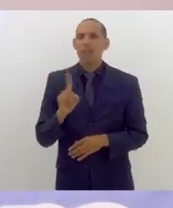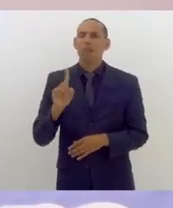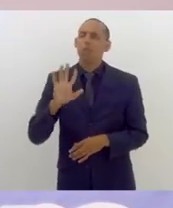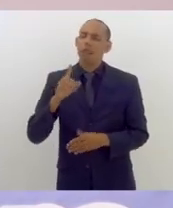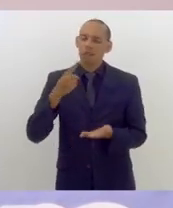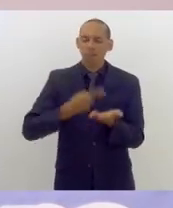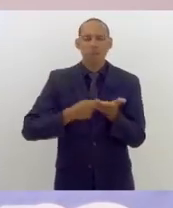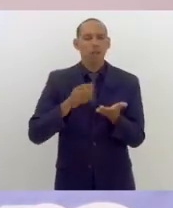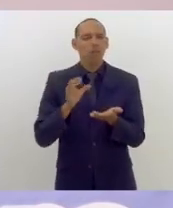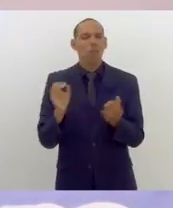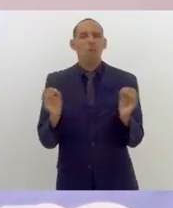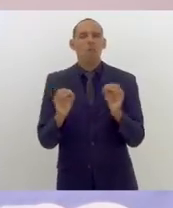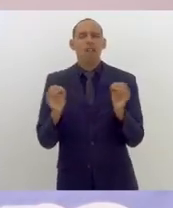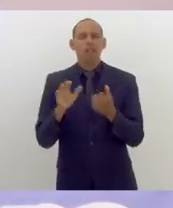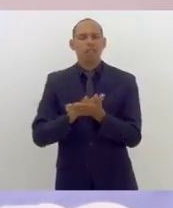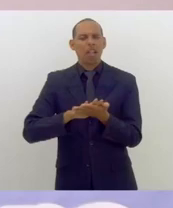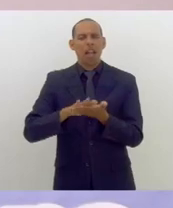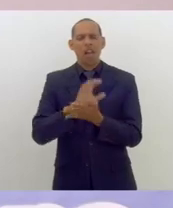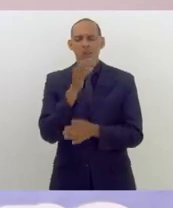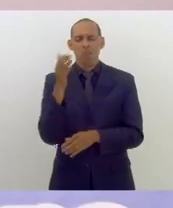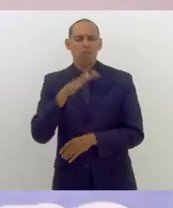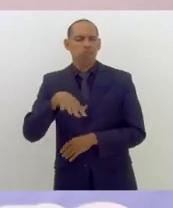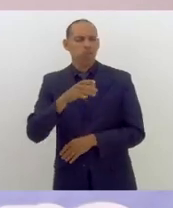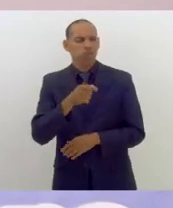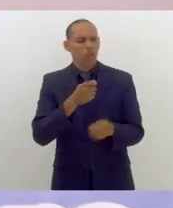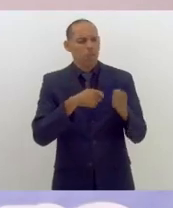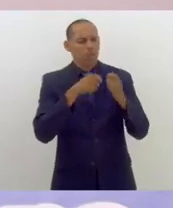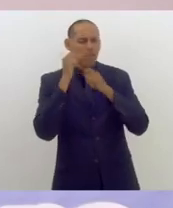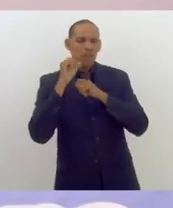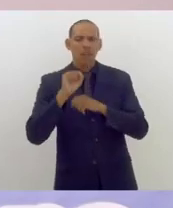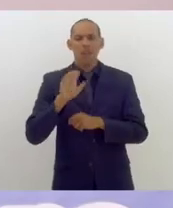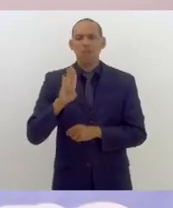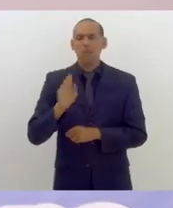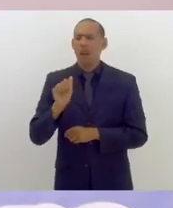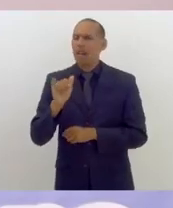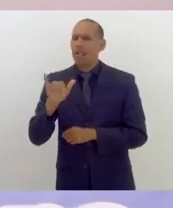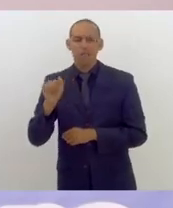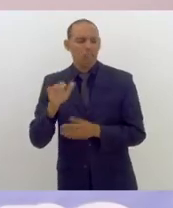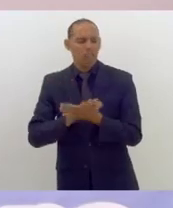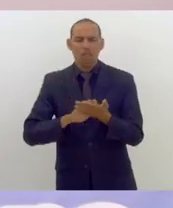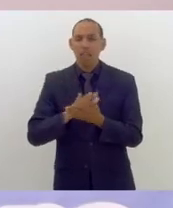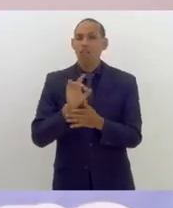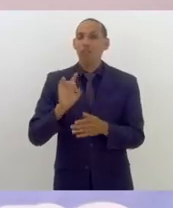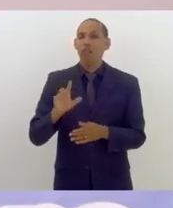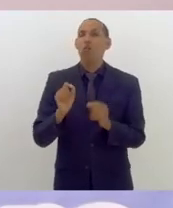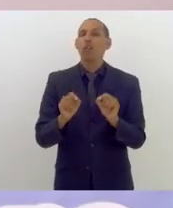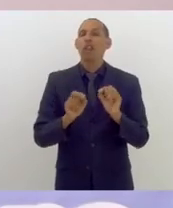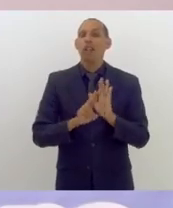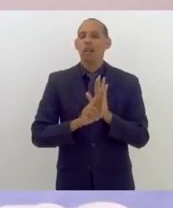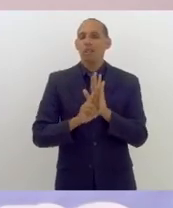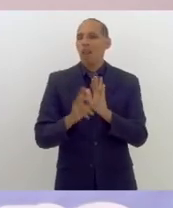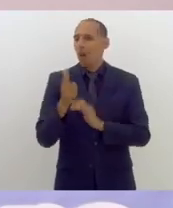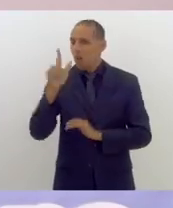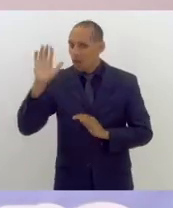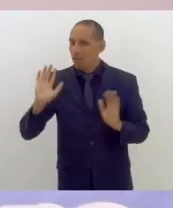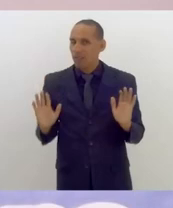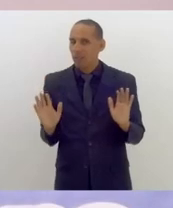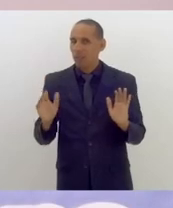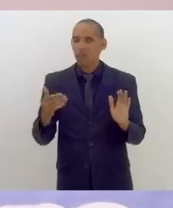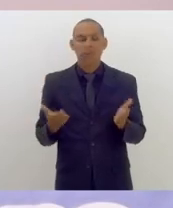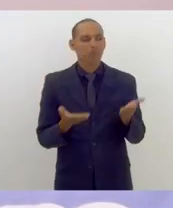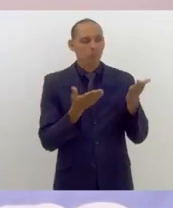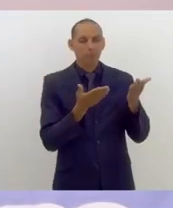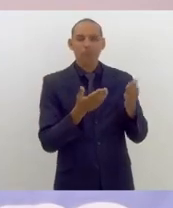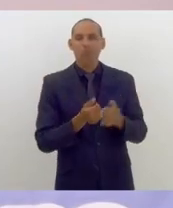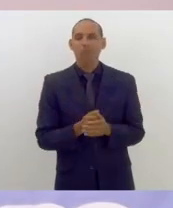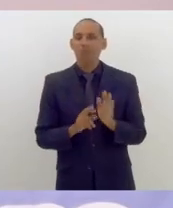comprometimento nenhum nem com o meio ambiente nem com pescador nem acabar com nada a preocupação é a representação deles é outra vou passar agora